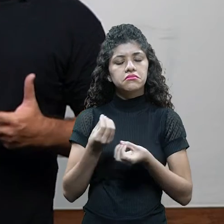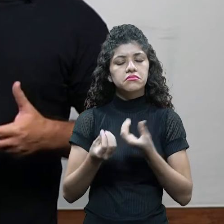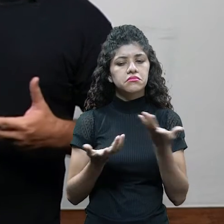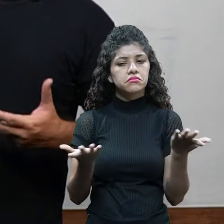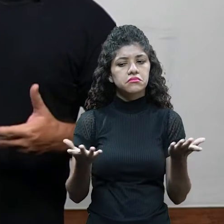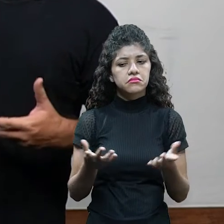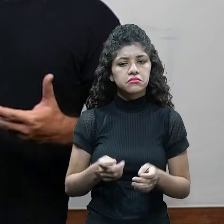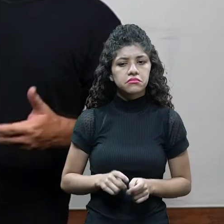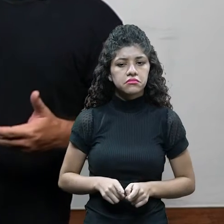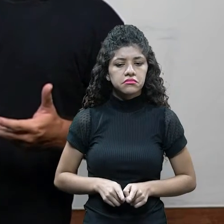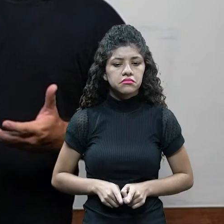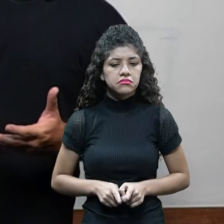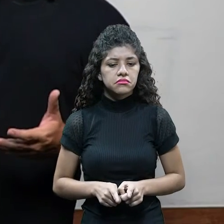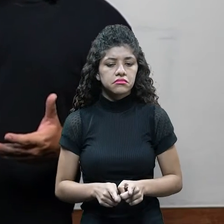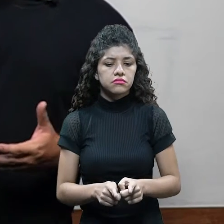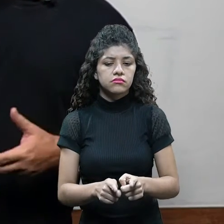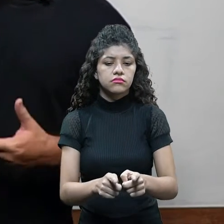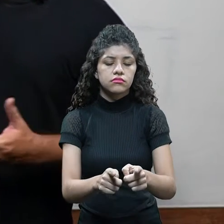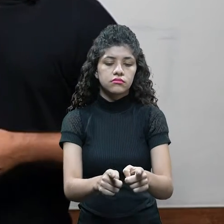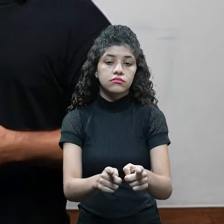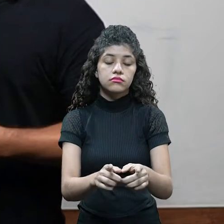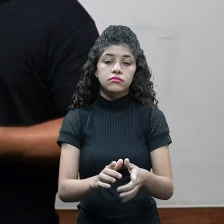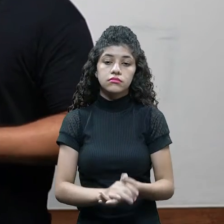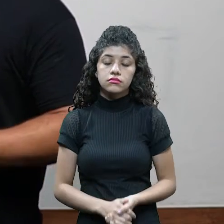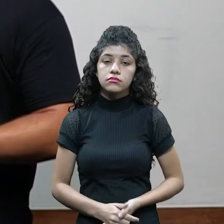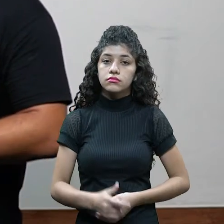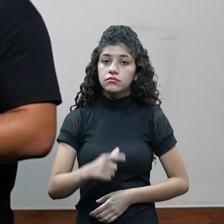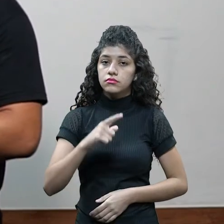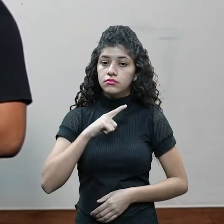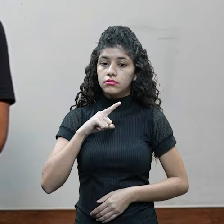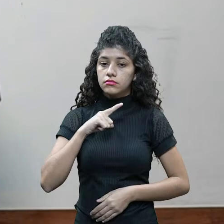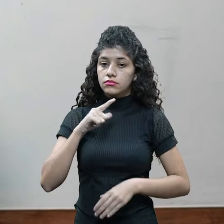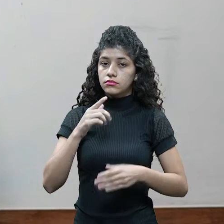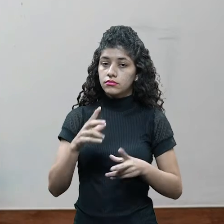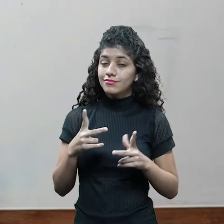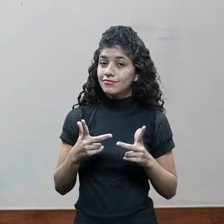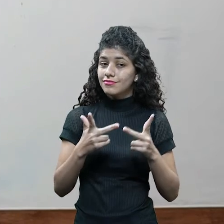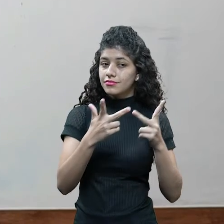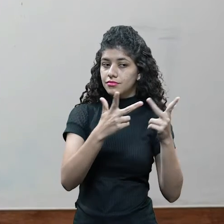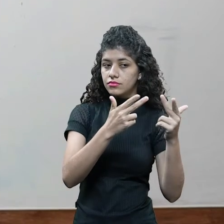uma grandeza diretamente proporcional? É quando as duas vão seguir a